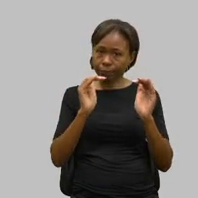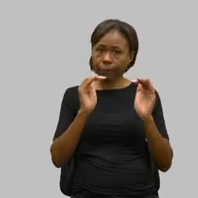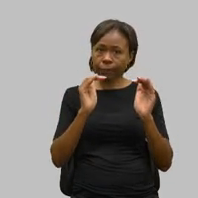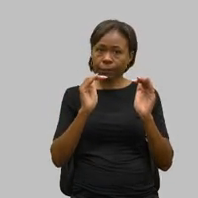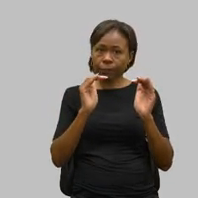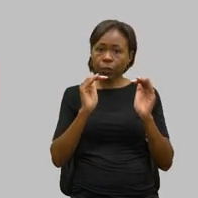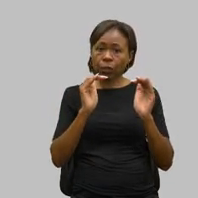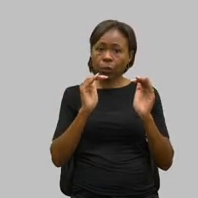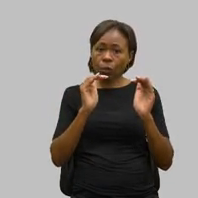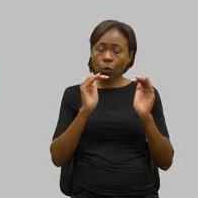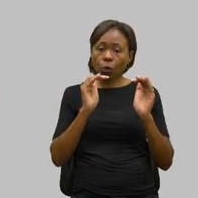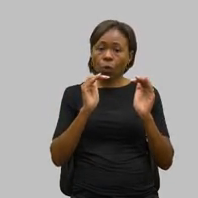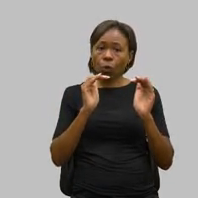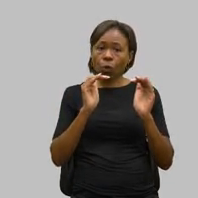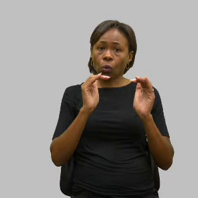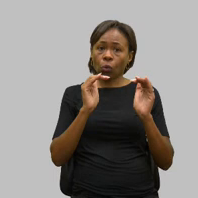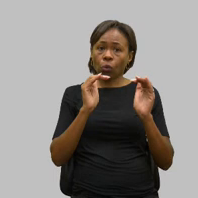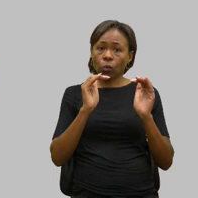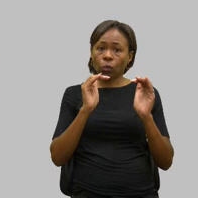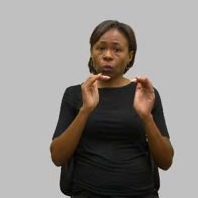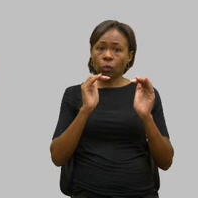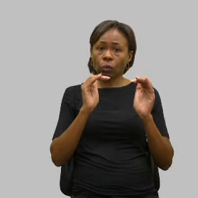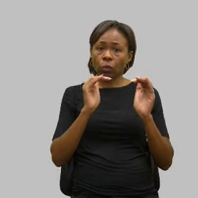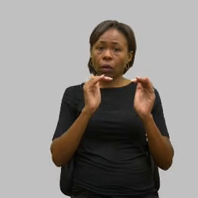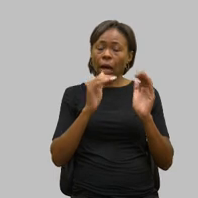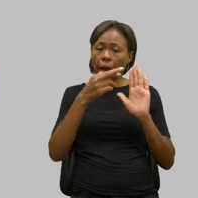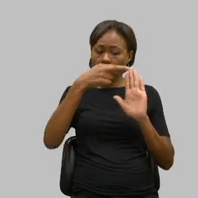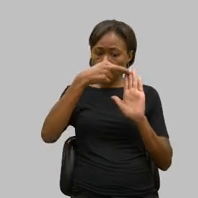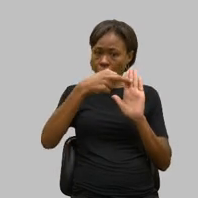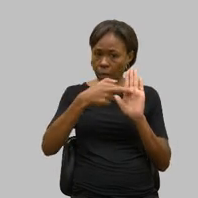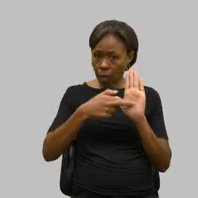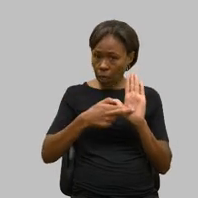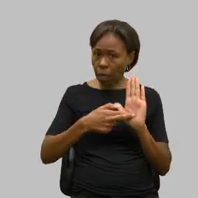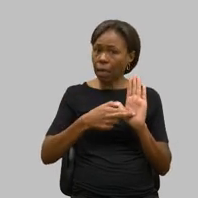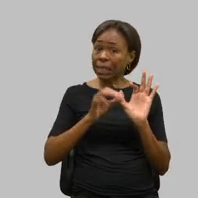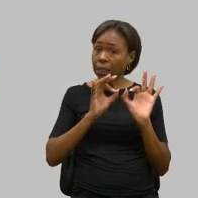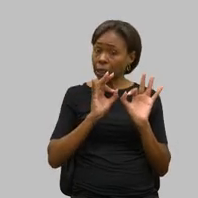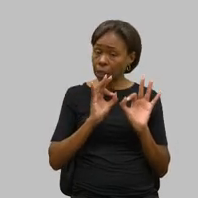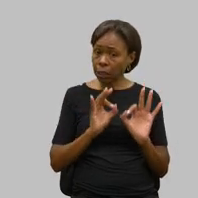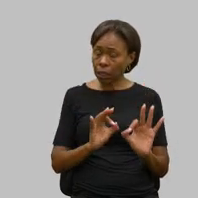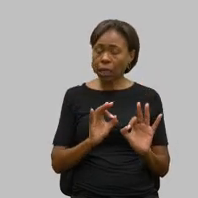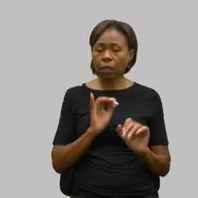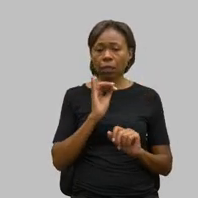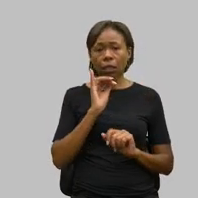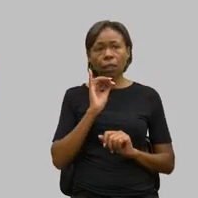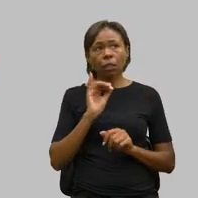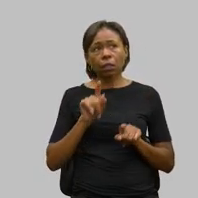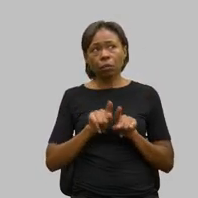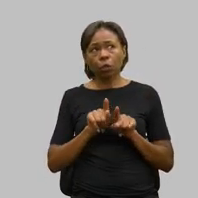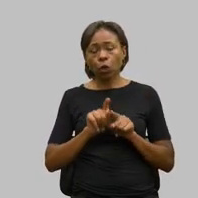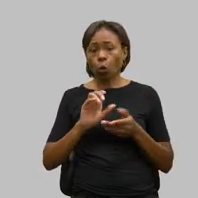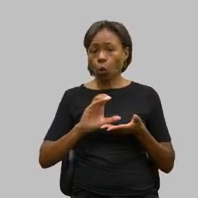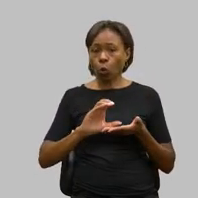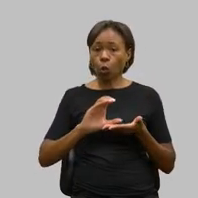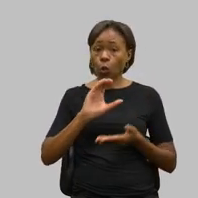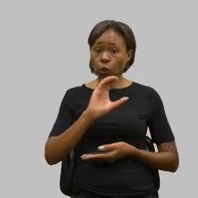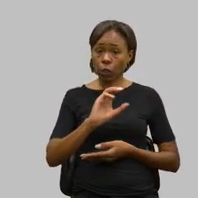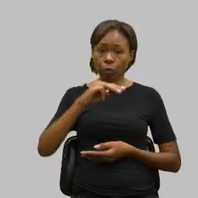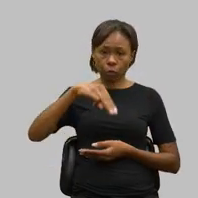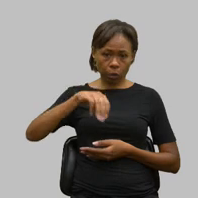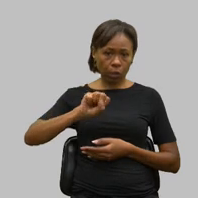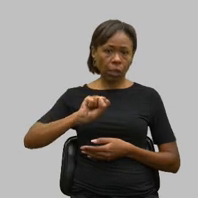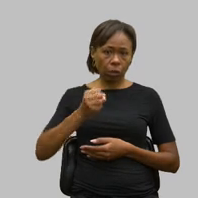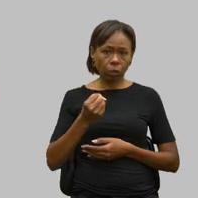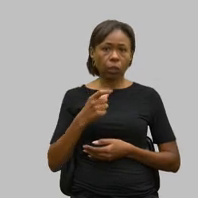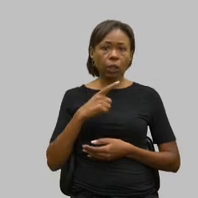o rito que tem que ser feito, inclusive, a apresentação do Conselho Municipal de Saúde. Nós temos 851 municípios